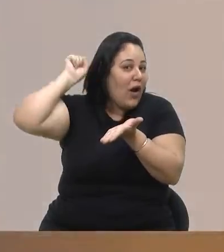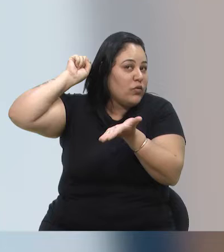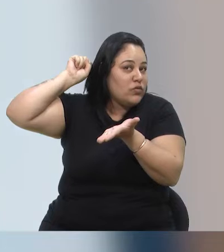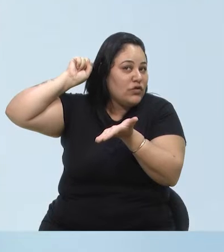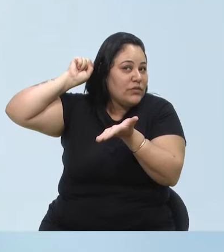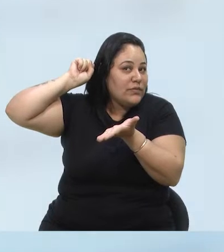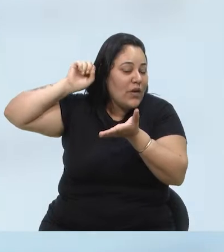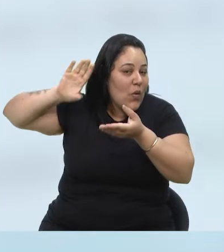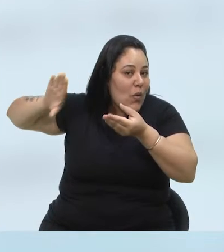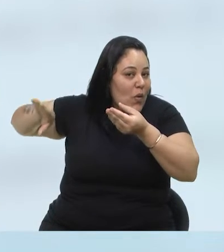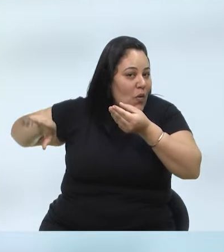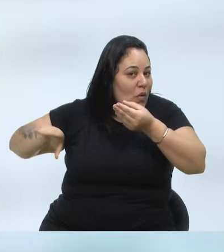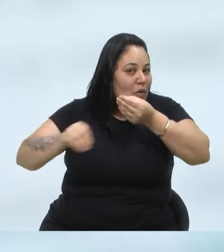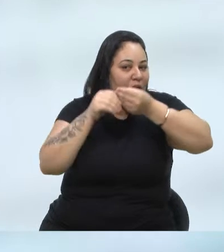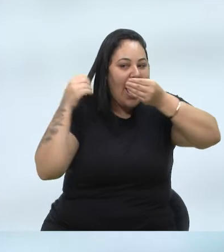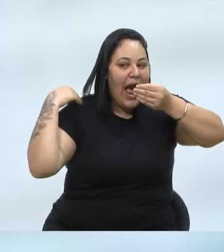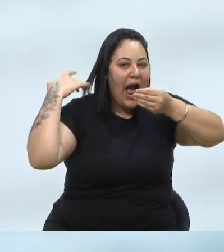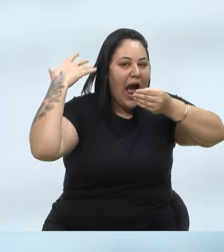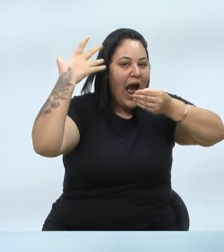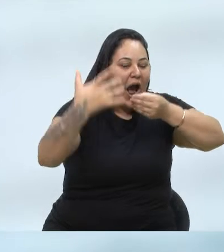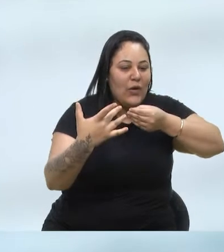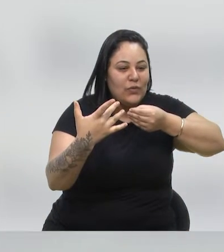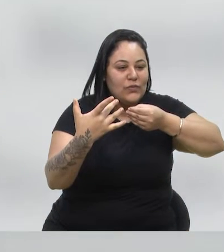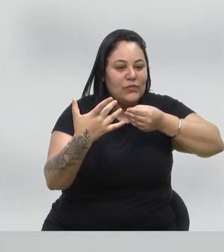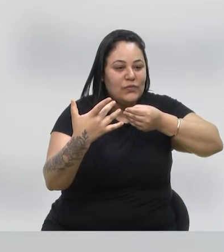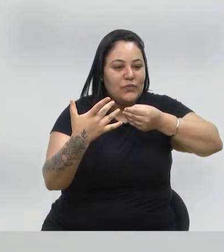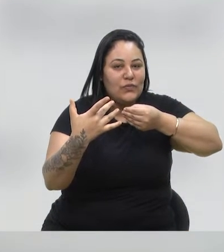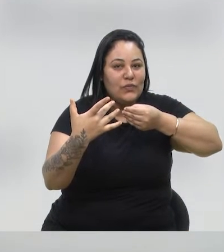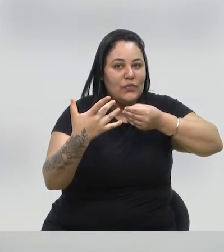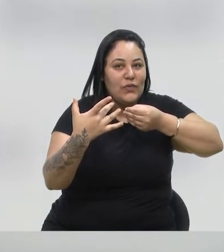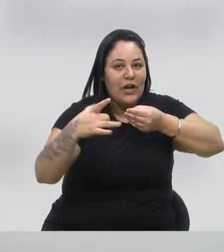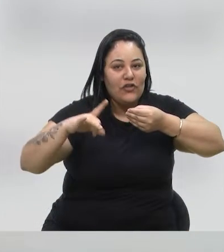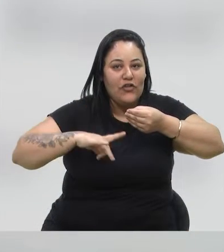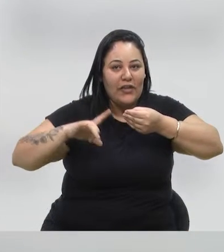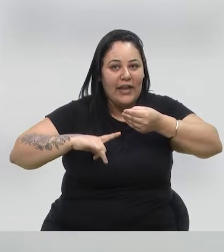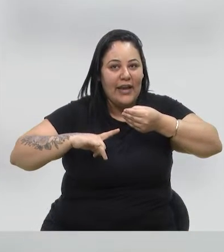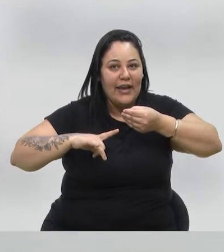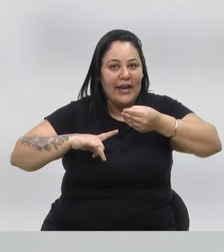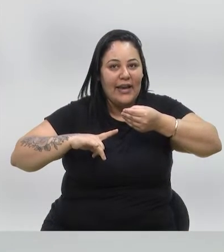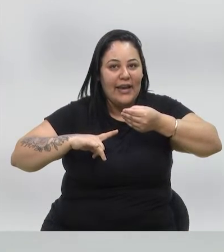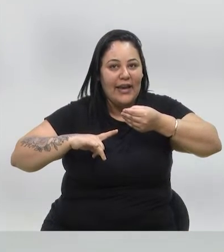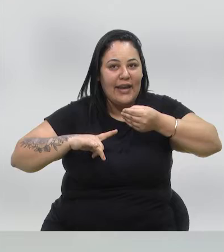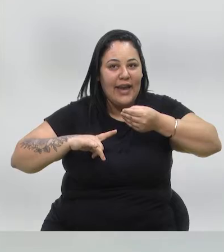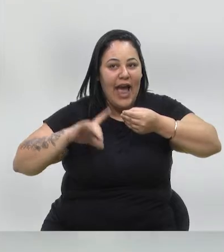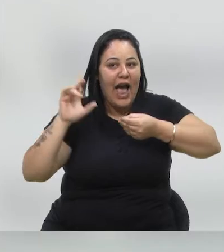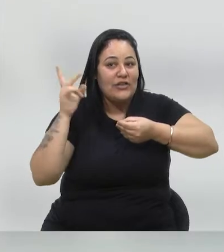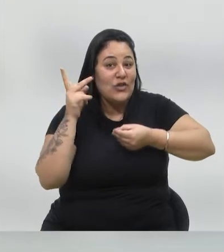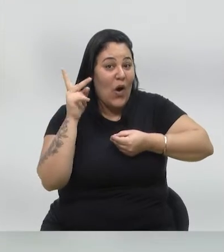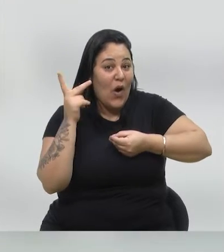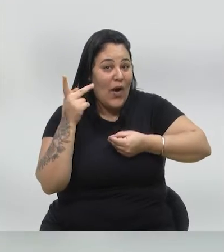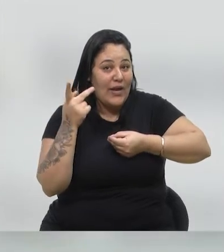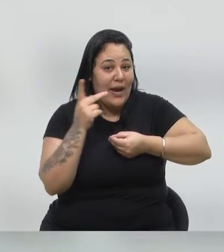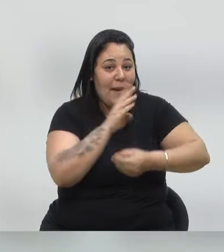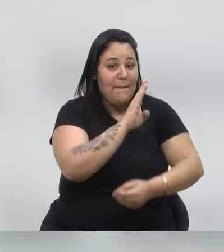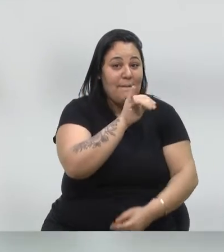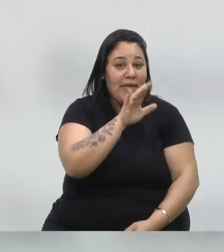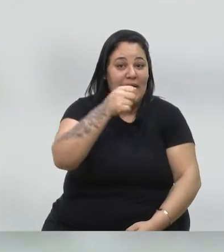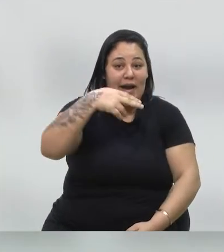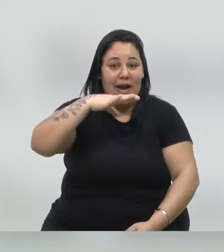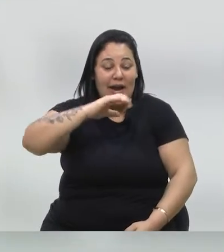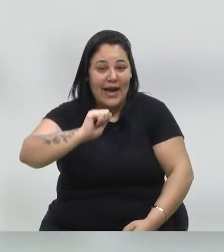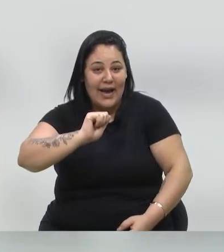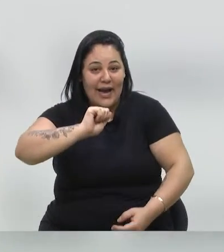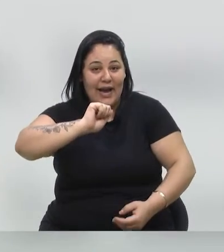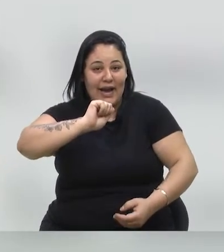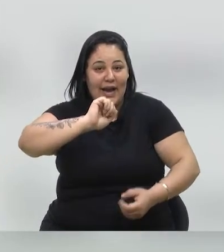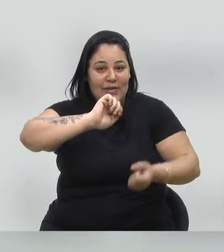gente resgata a contação de histórias no áudio. Então, a gente tem os contos da Bianca e o Enigma da Carta, que